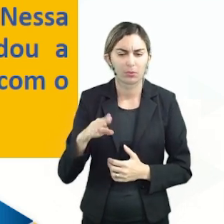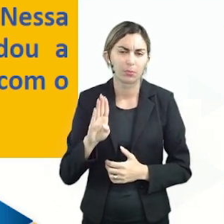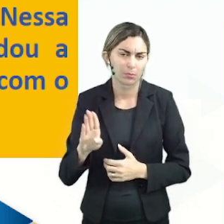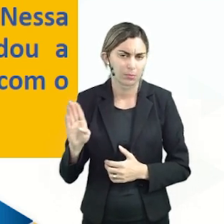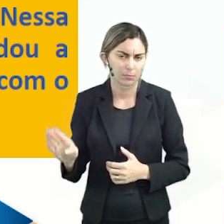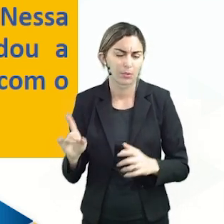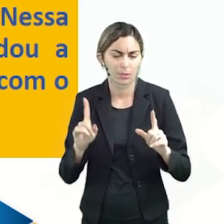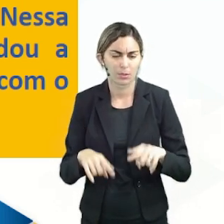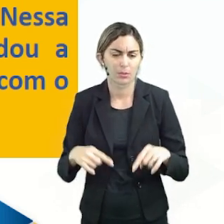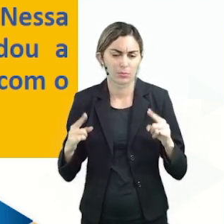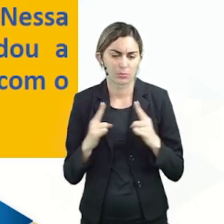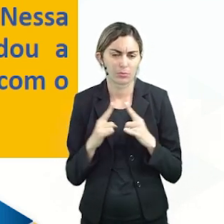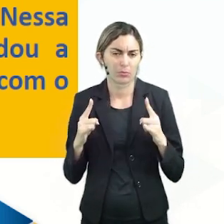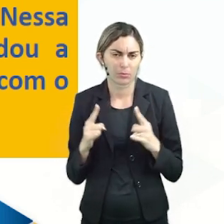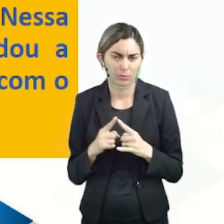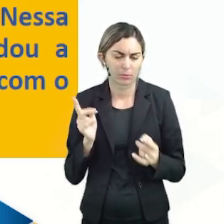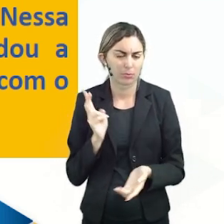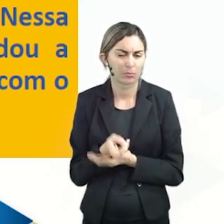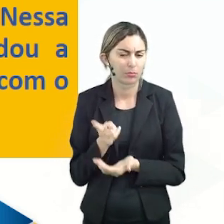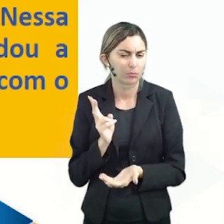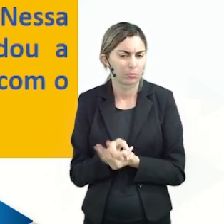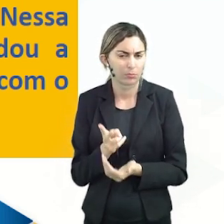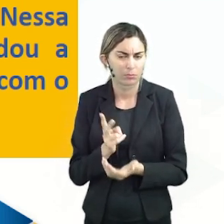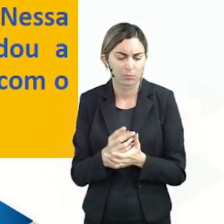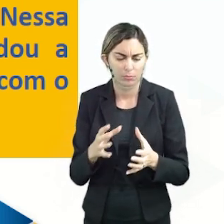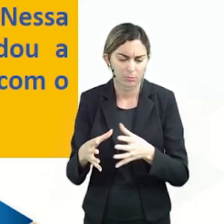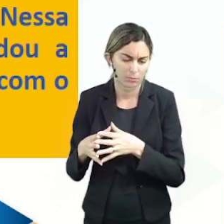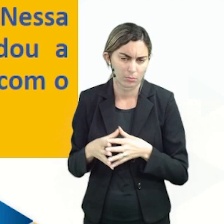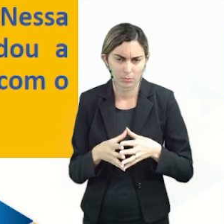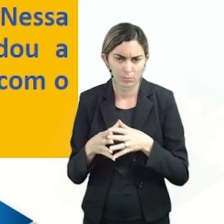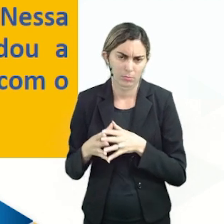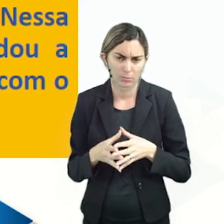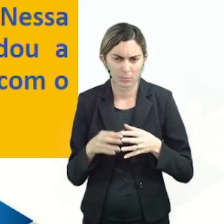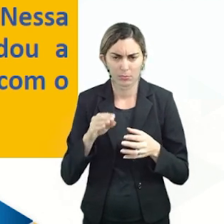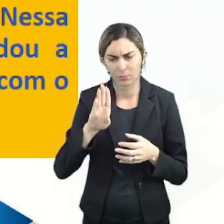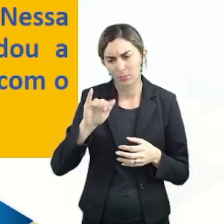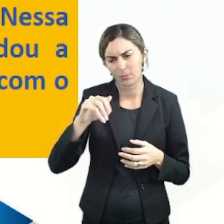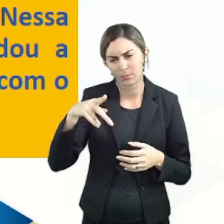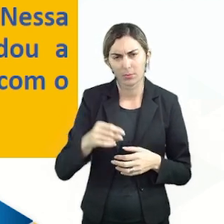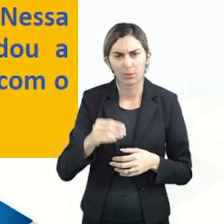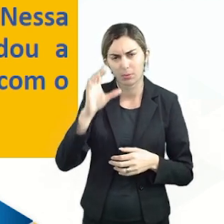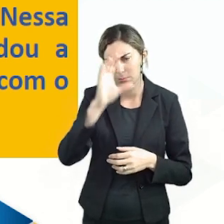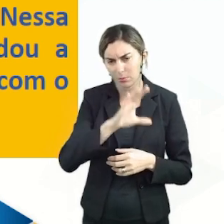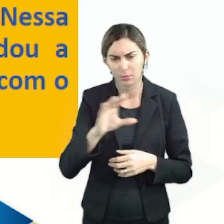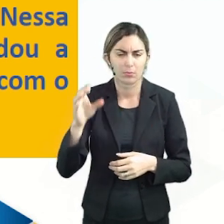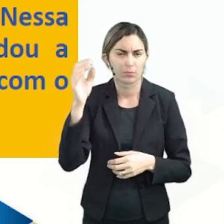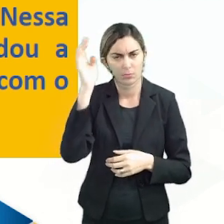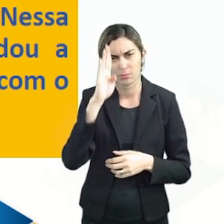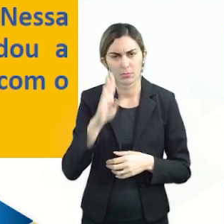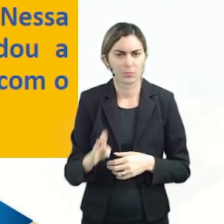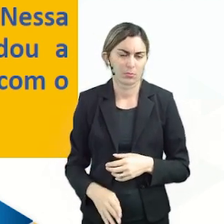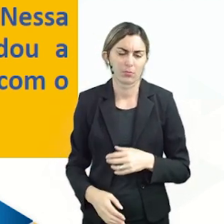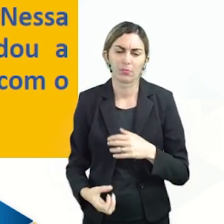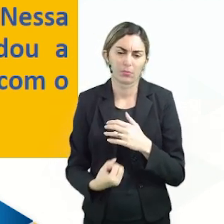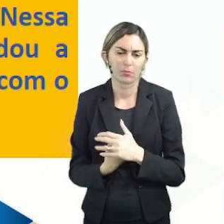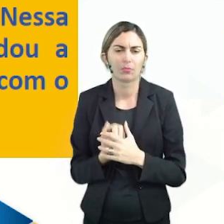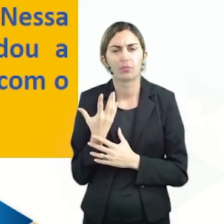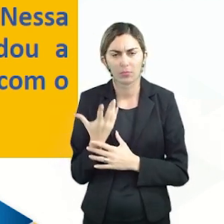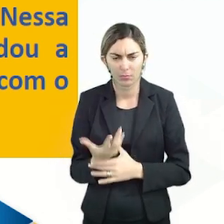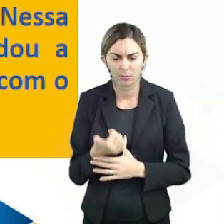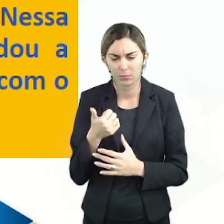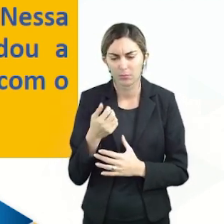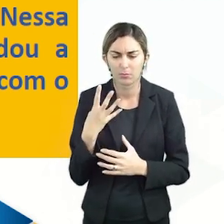uma instituição permanente que reúne bispos católicos do Brasil, que foi fundada, olha só,